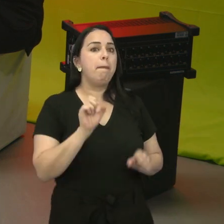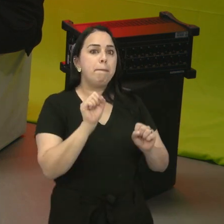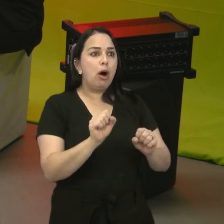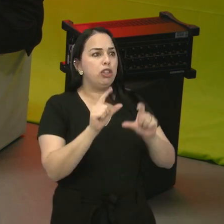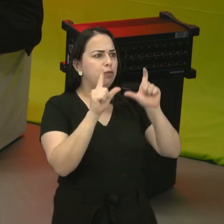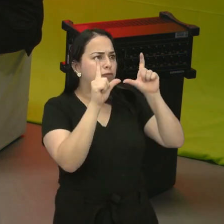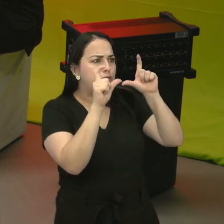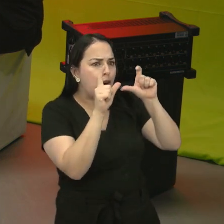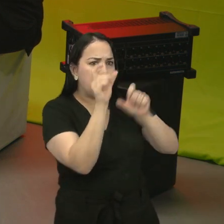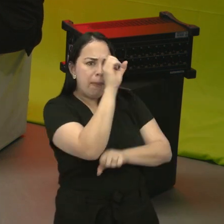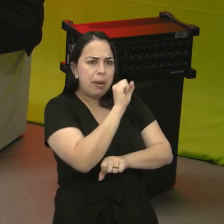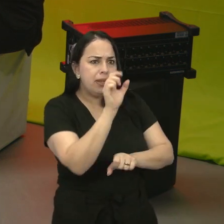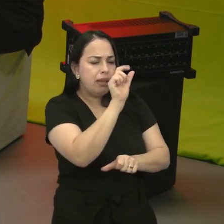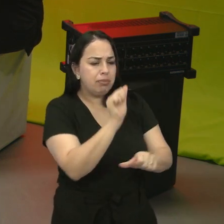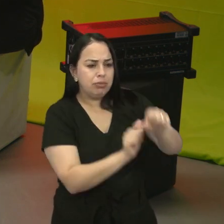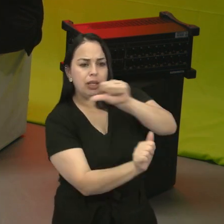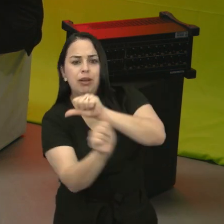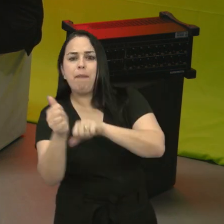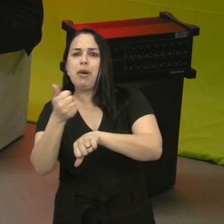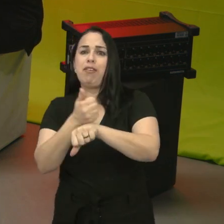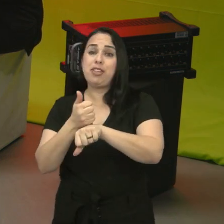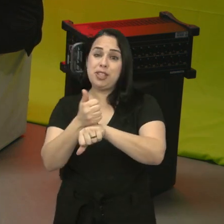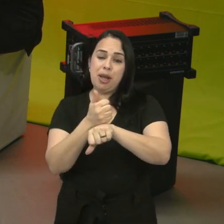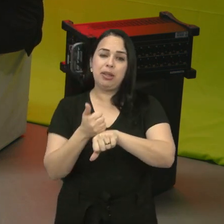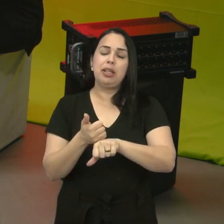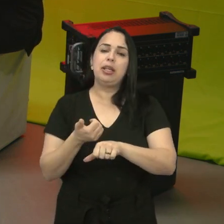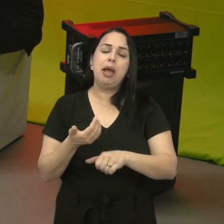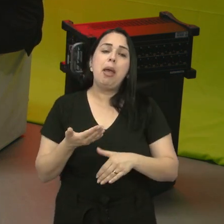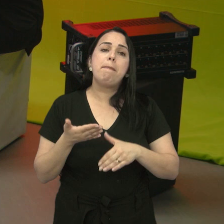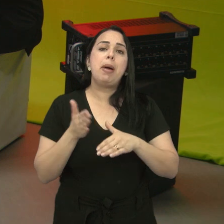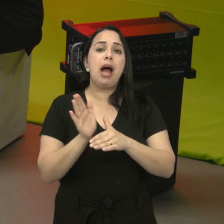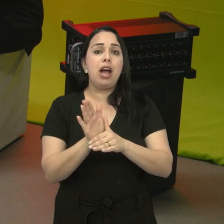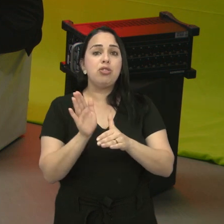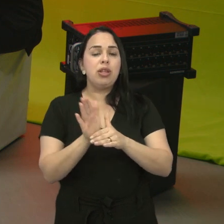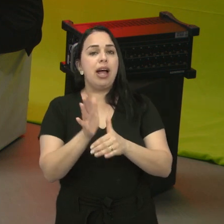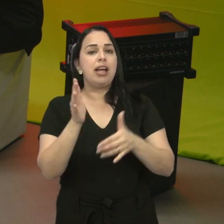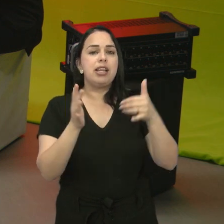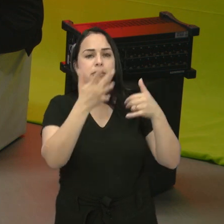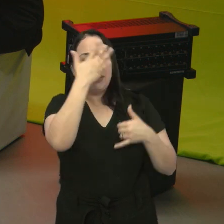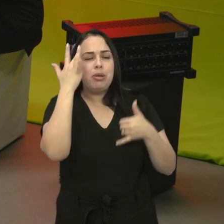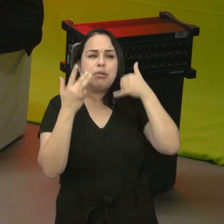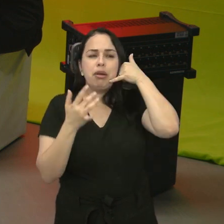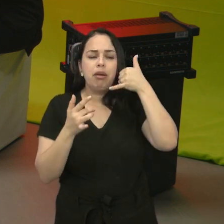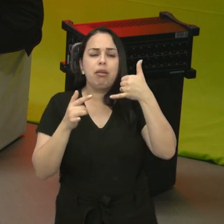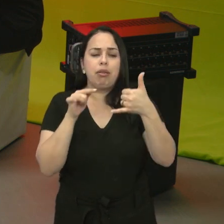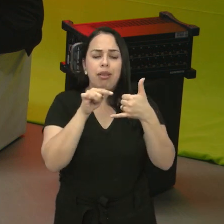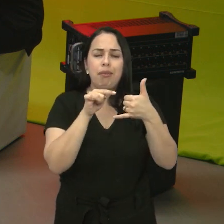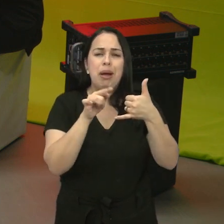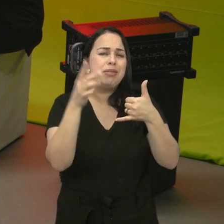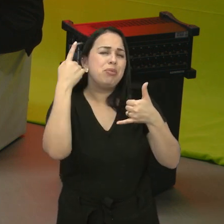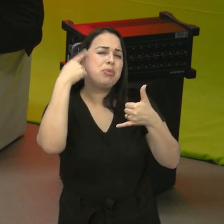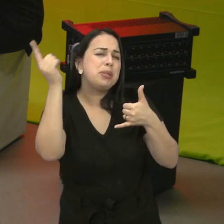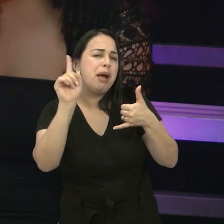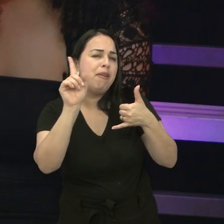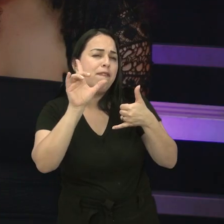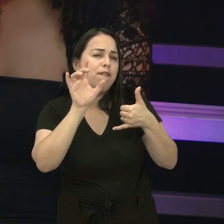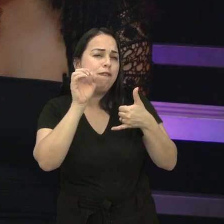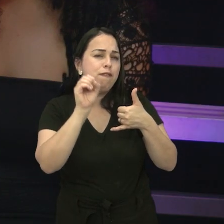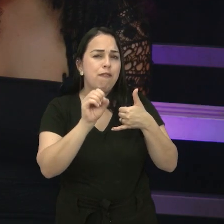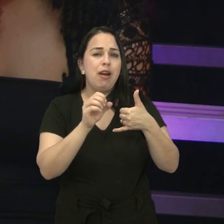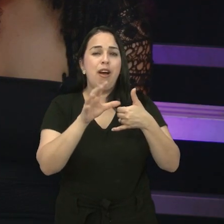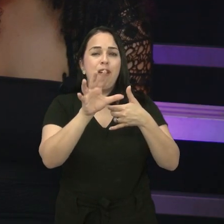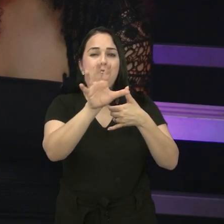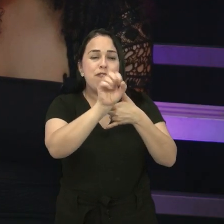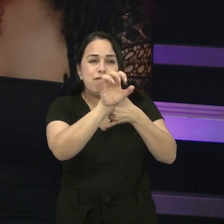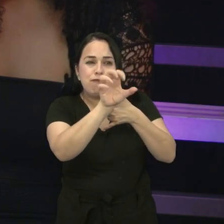pode acabar se tornando uma fonte de renda. E aí, para ajudar, de repente, quem tem o celular na mão, mas não tem muita noção de fotografia, a gente pediu hoje